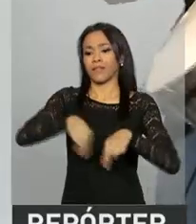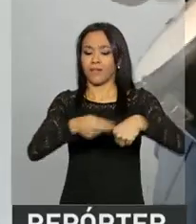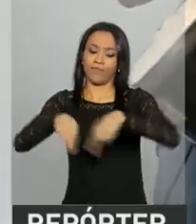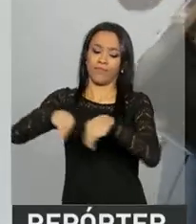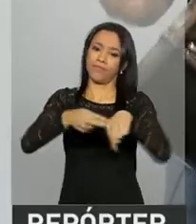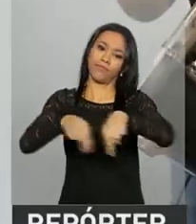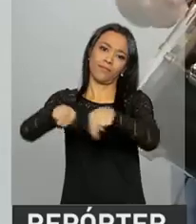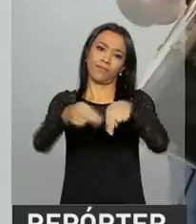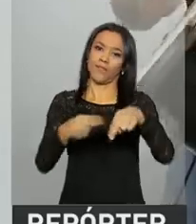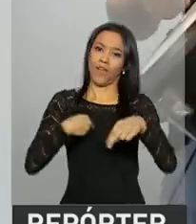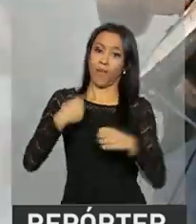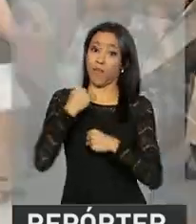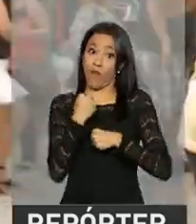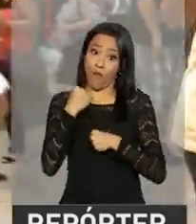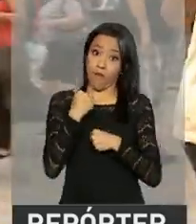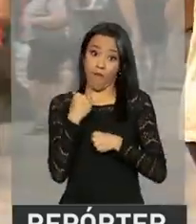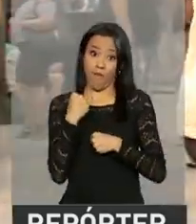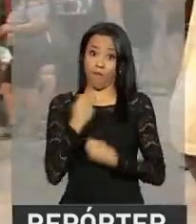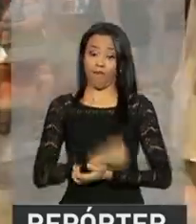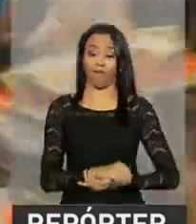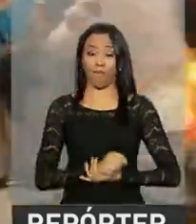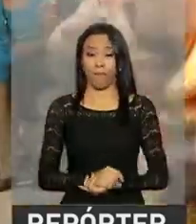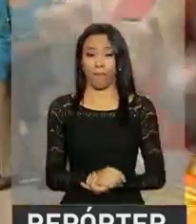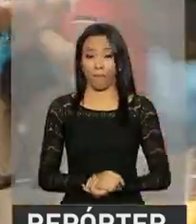outro. Muito forró.